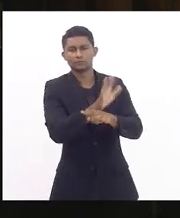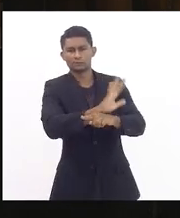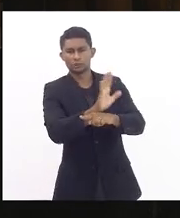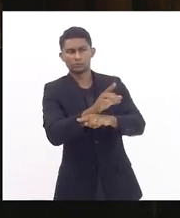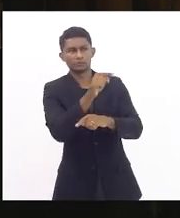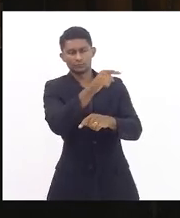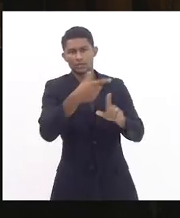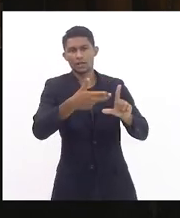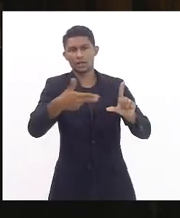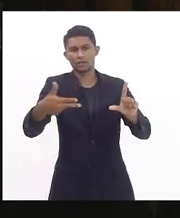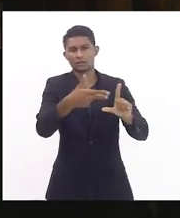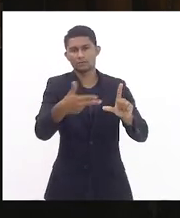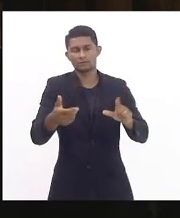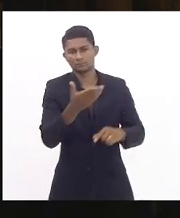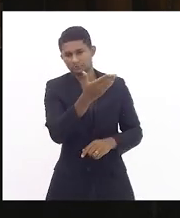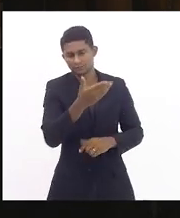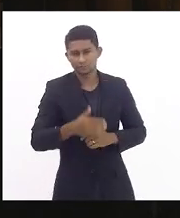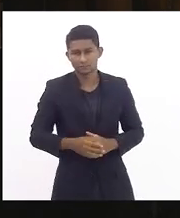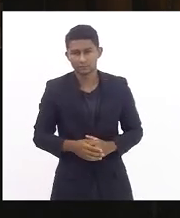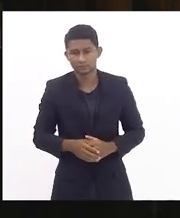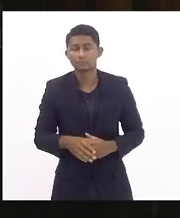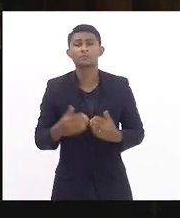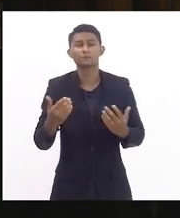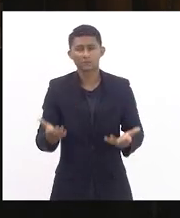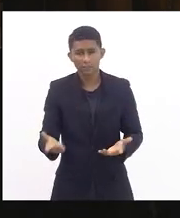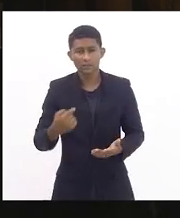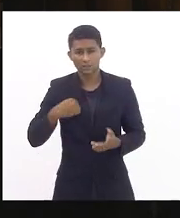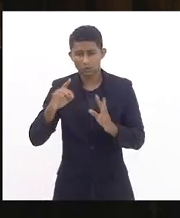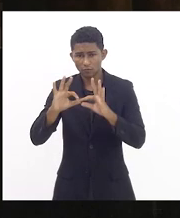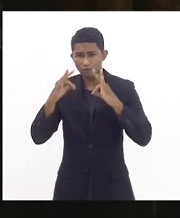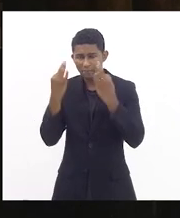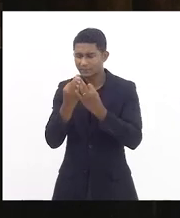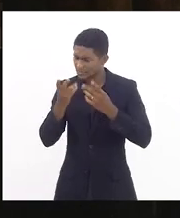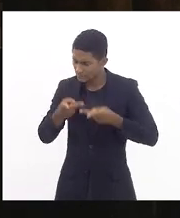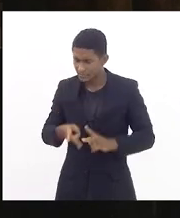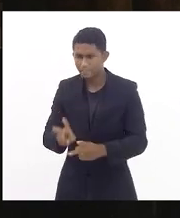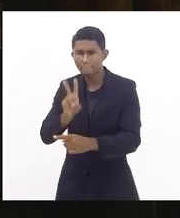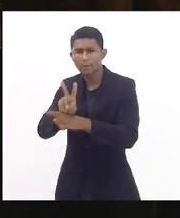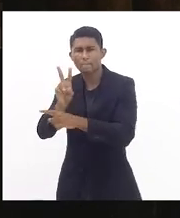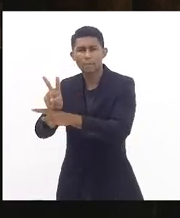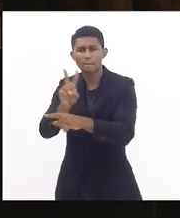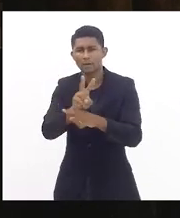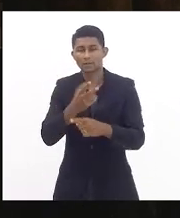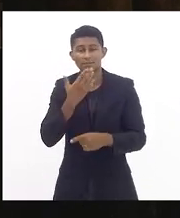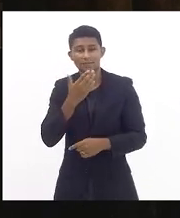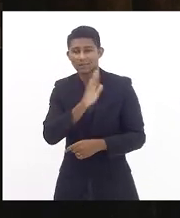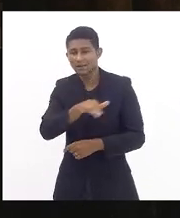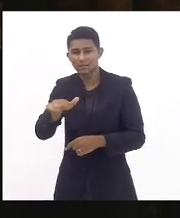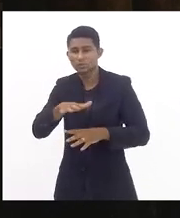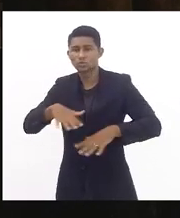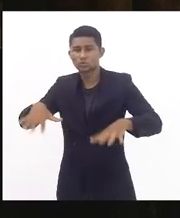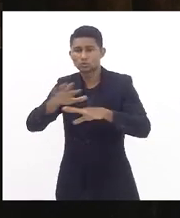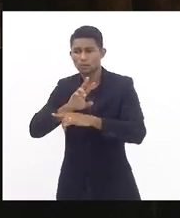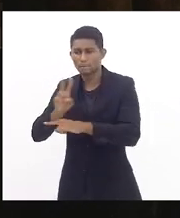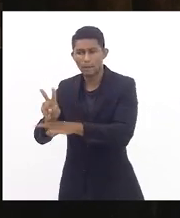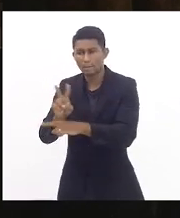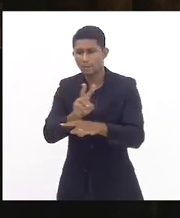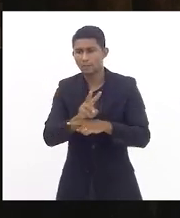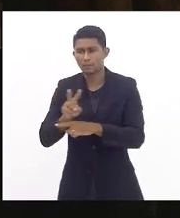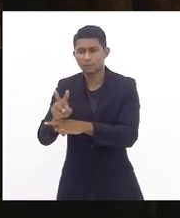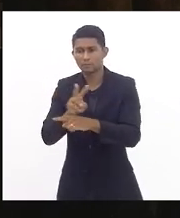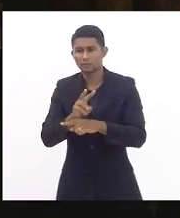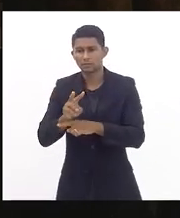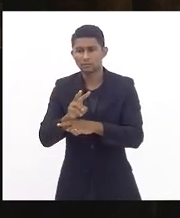na plataforma Netflix, e como defensor da família e defensor das crianças, nós nos posicionamos e